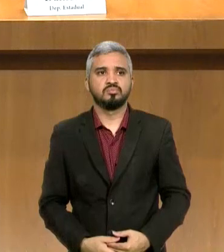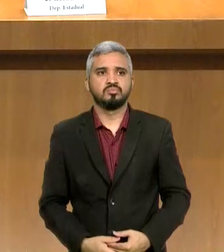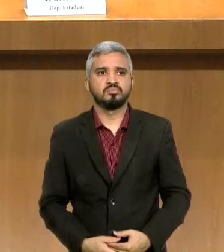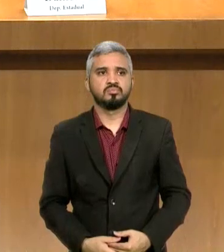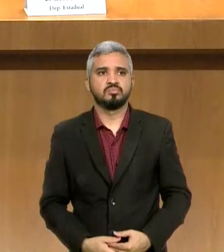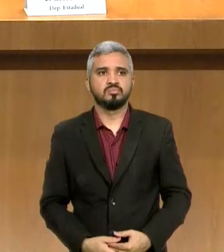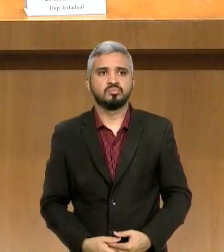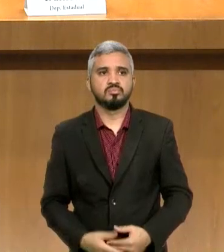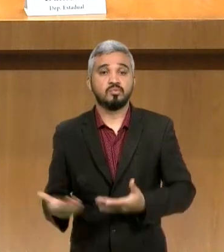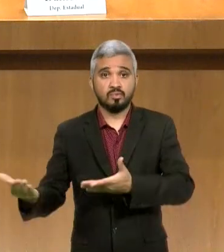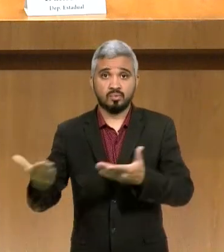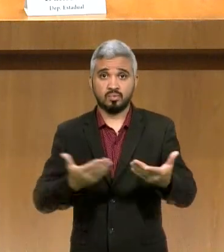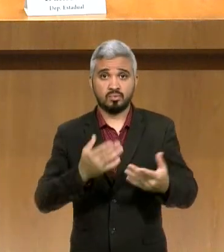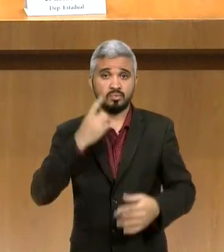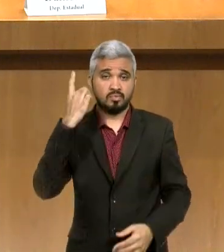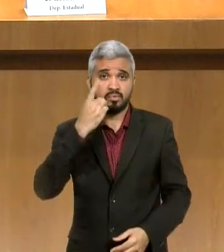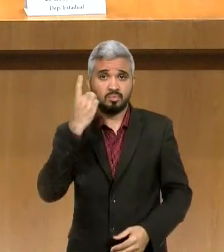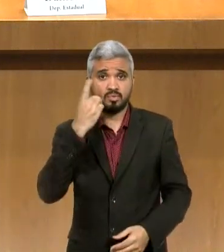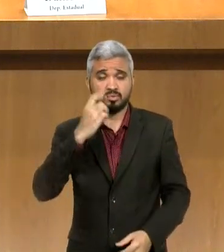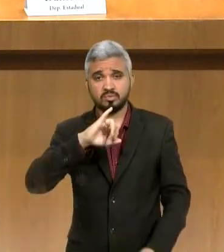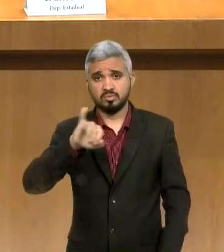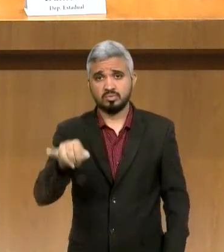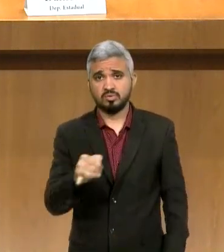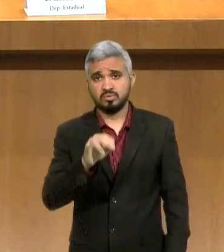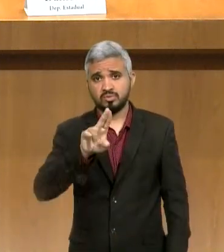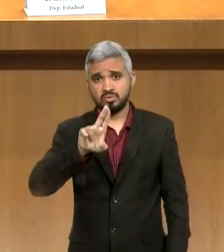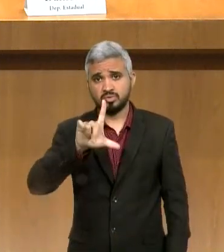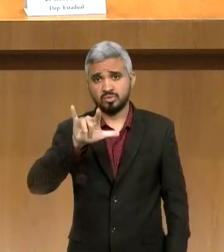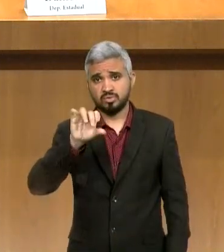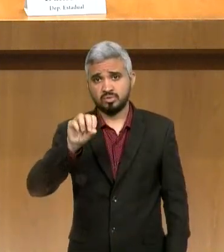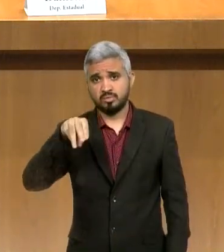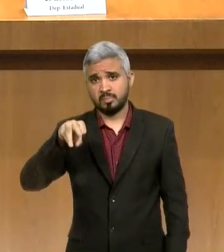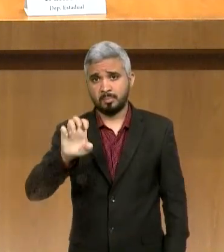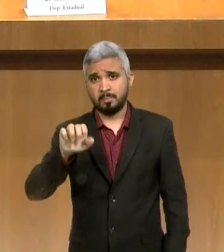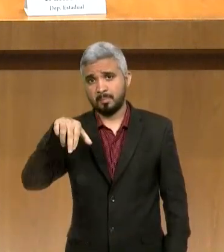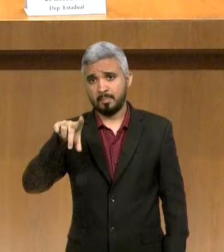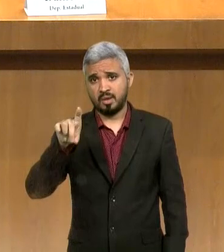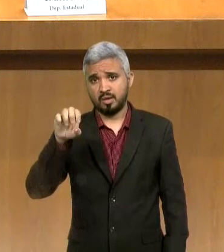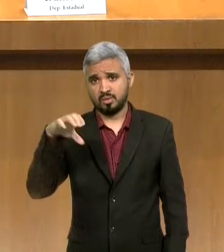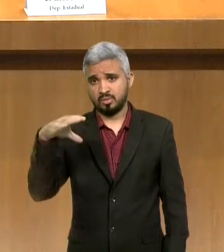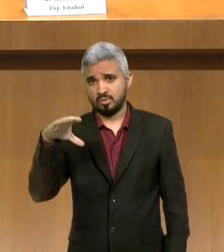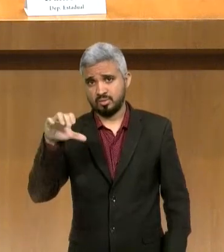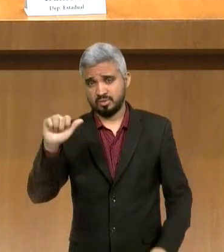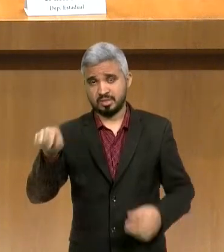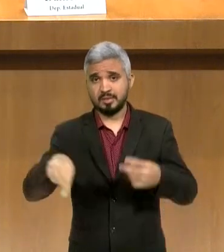Com a palavra o deputado Júlio Mendonça e em seguida Solange Almeida.